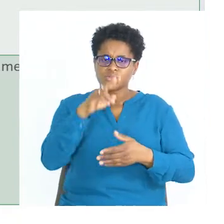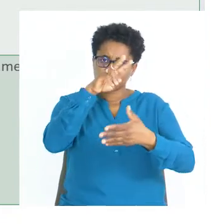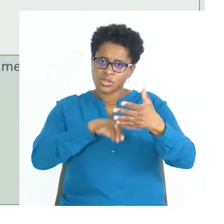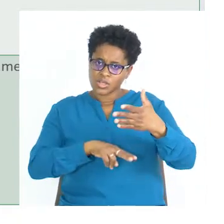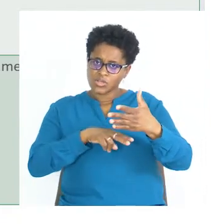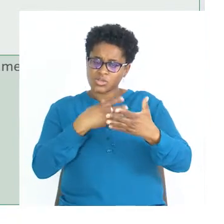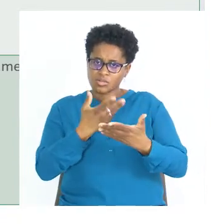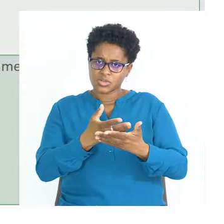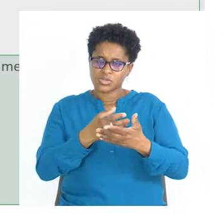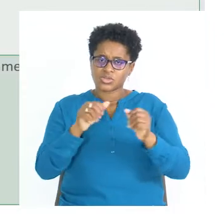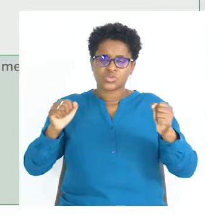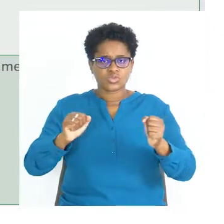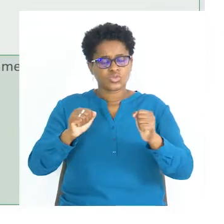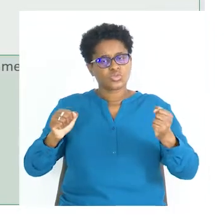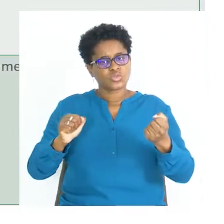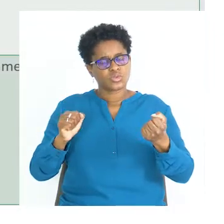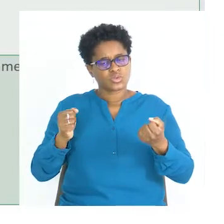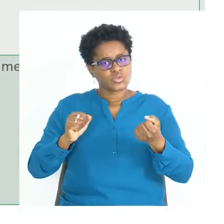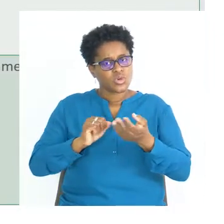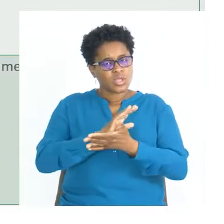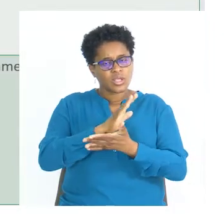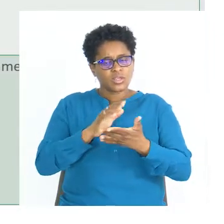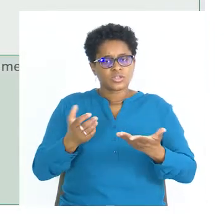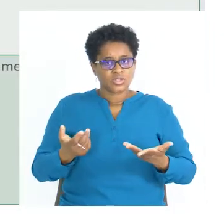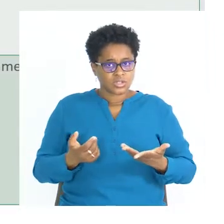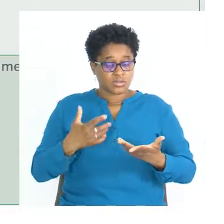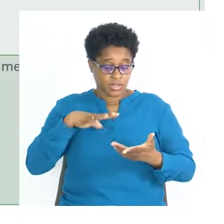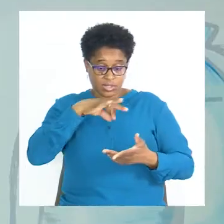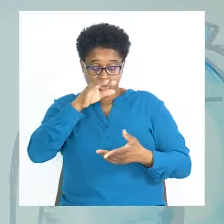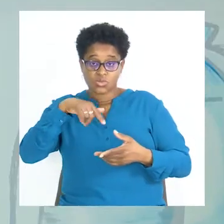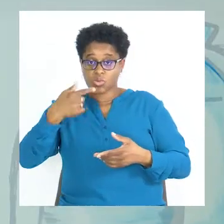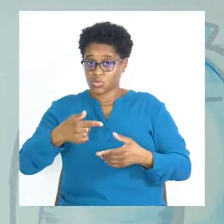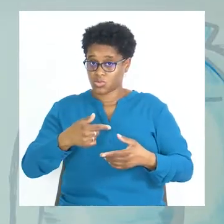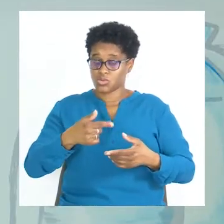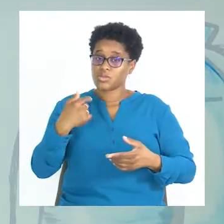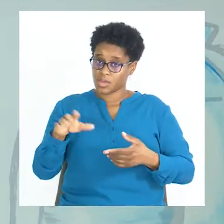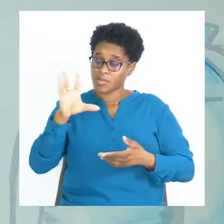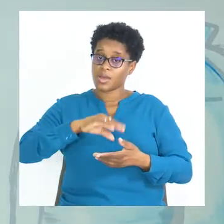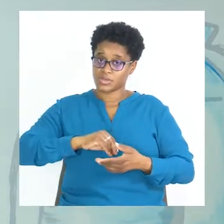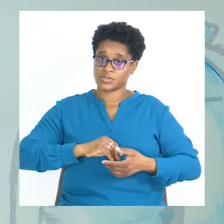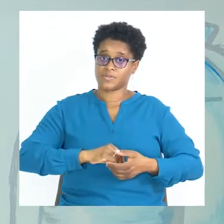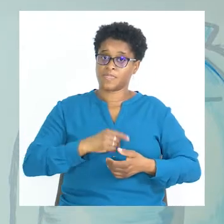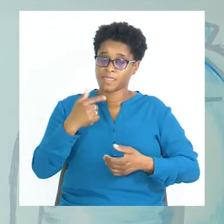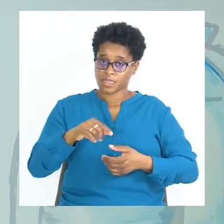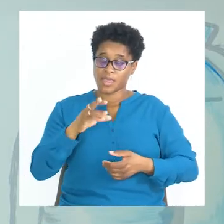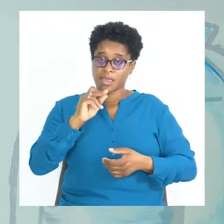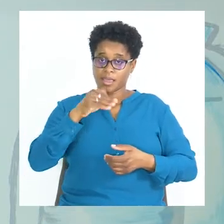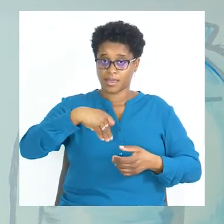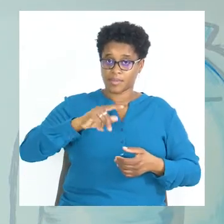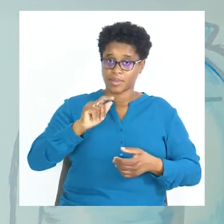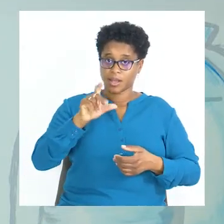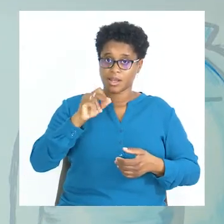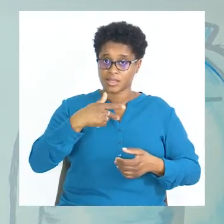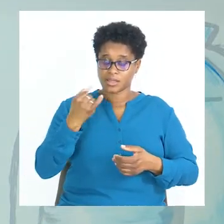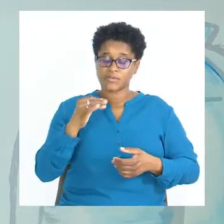textos científicos e jornalísticos, não quer dizer que são os únicos, há mais. Temos a apelativa ou também